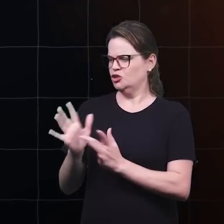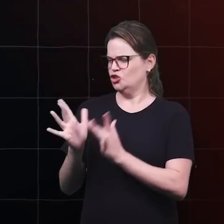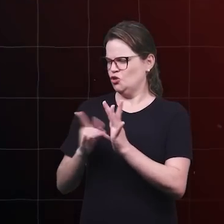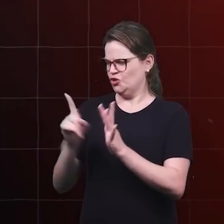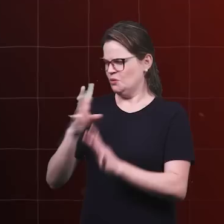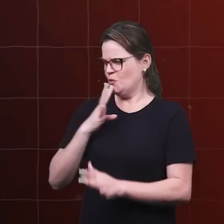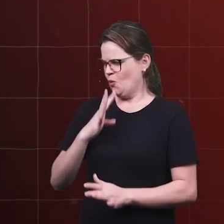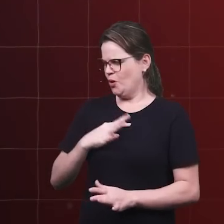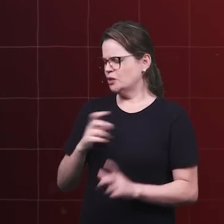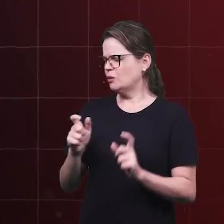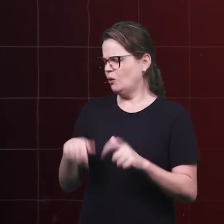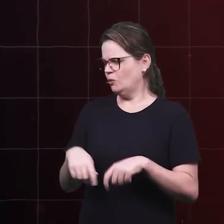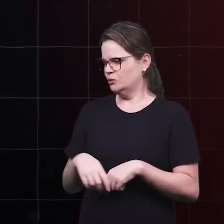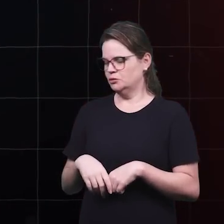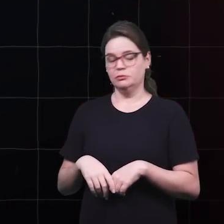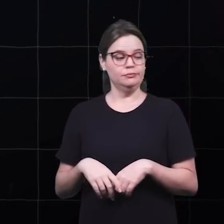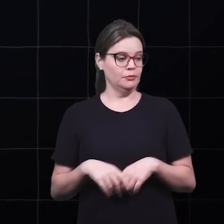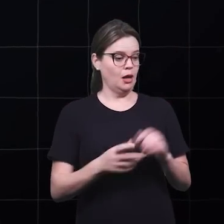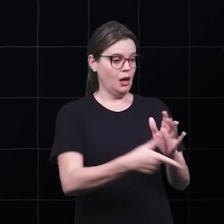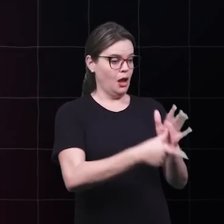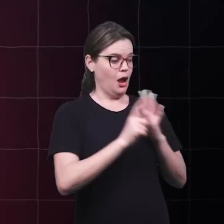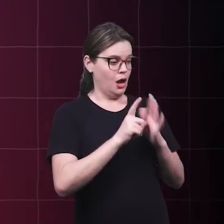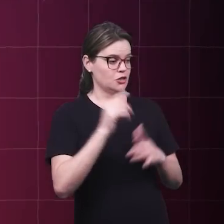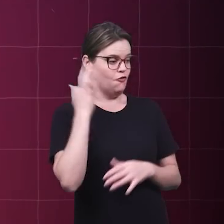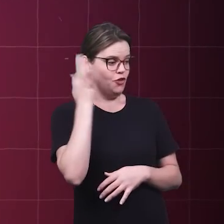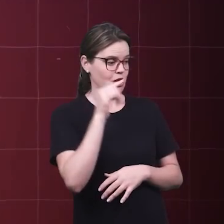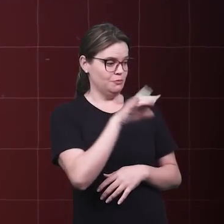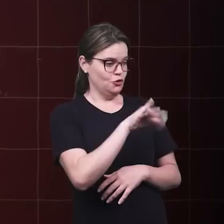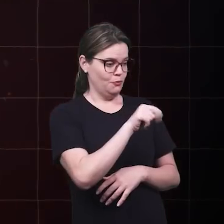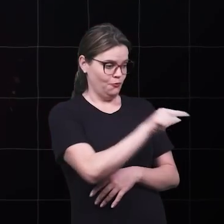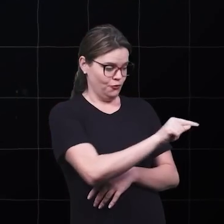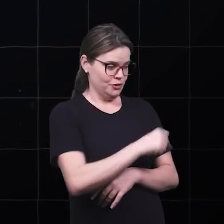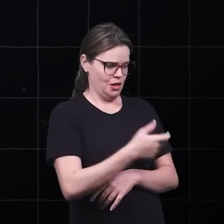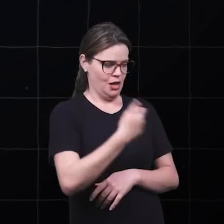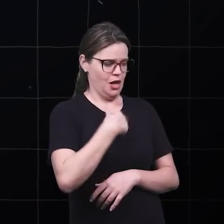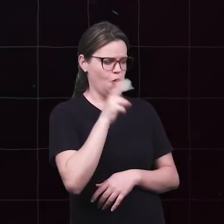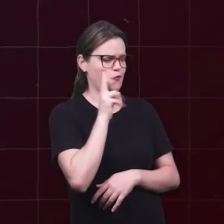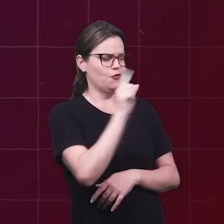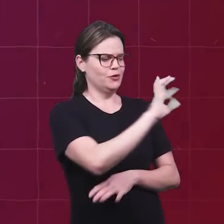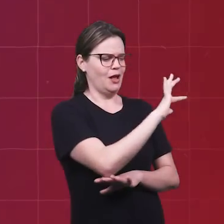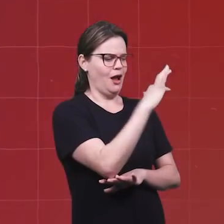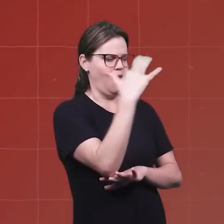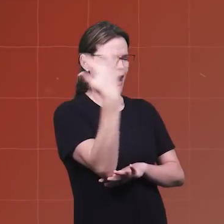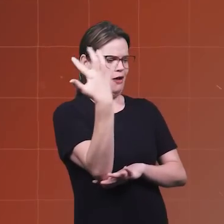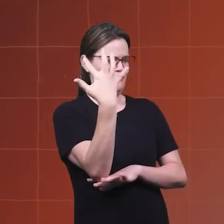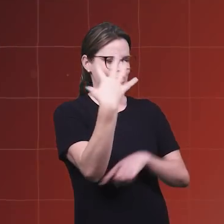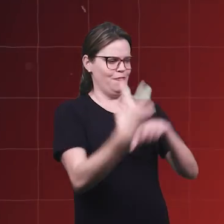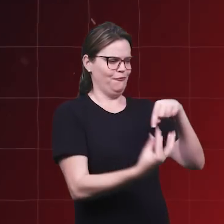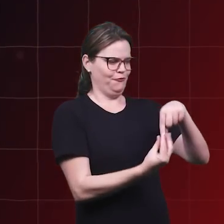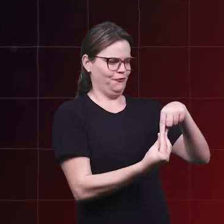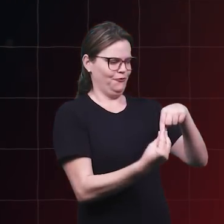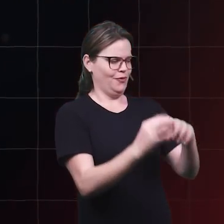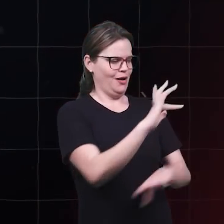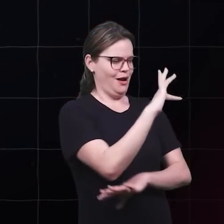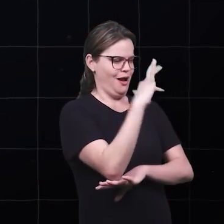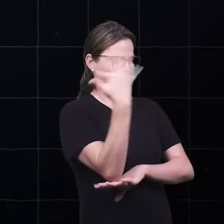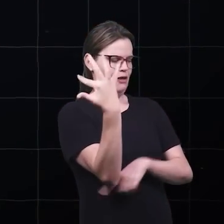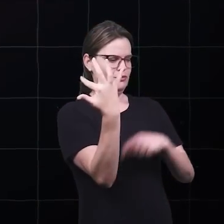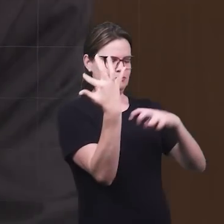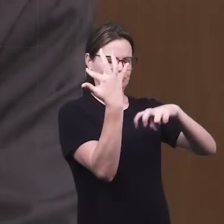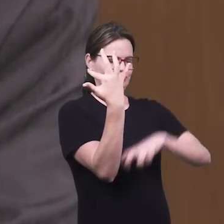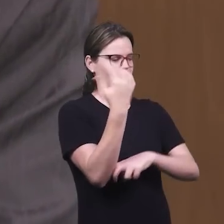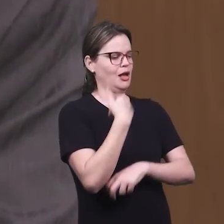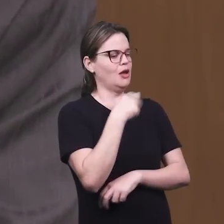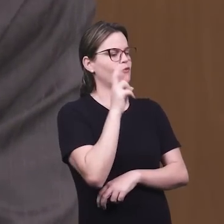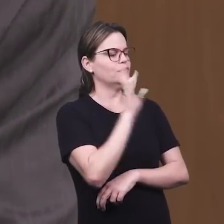e disse: antes que Filipe te chamasse, te vi eu, estando tu debaixo da figueira. Então Natanael era